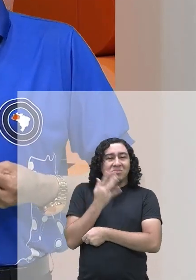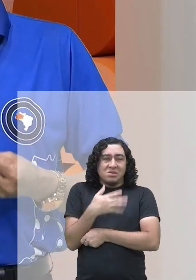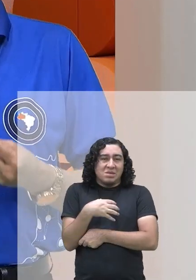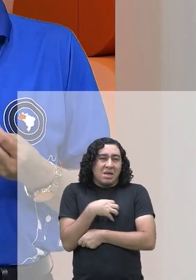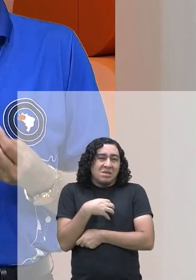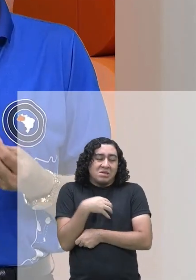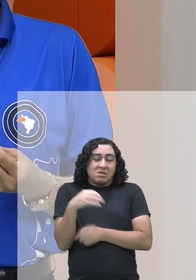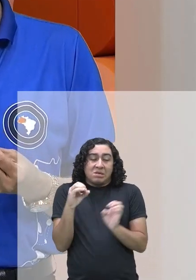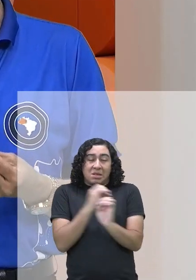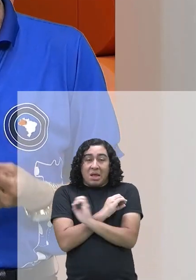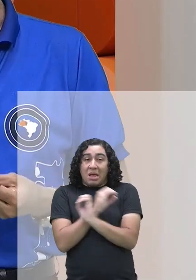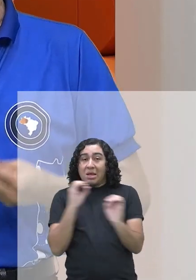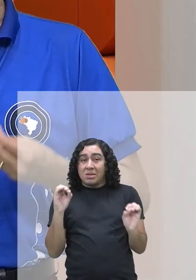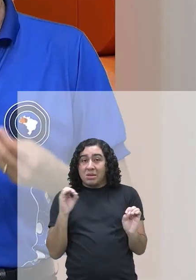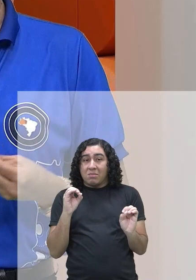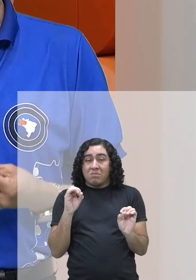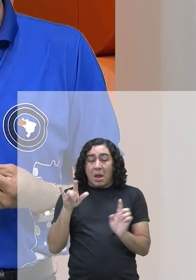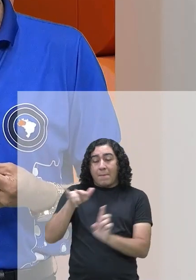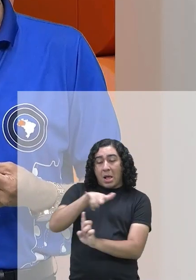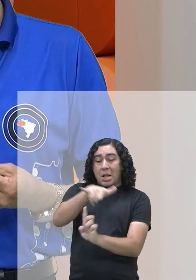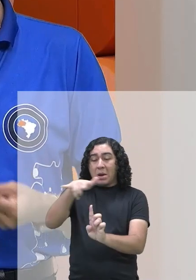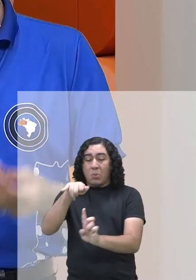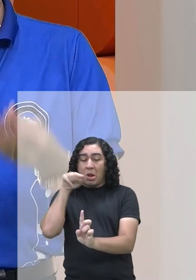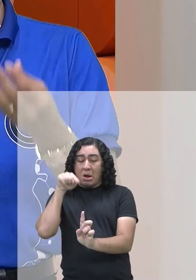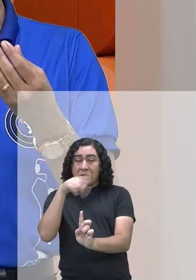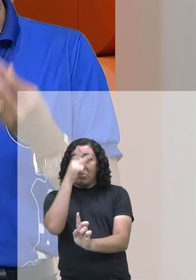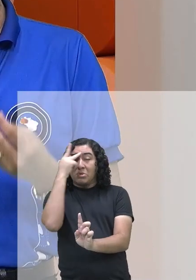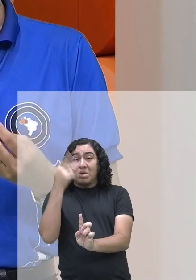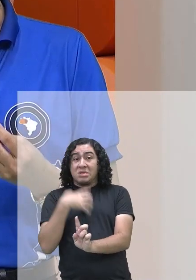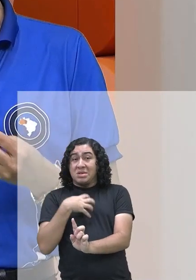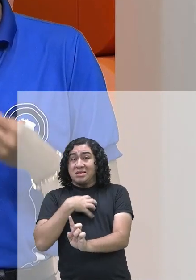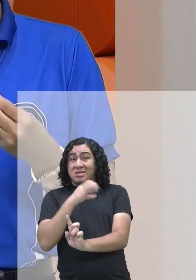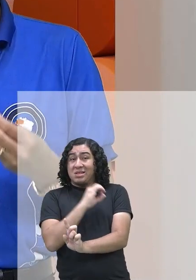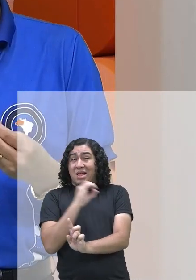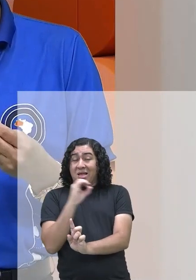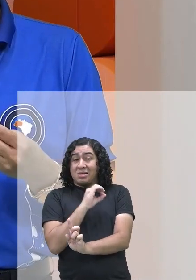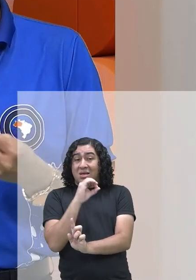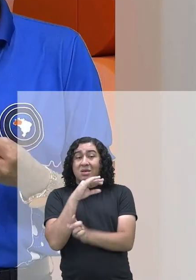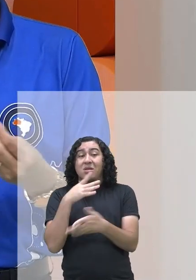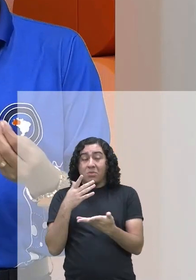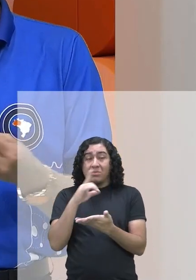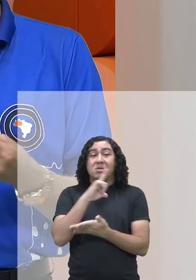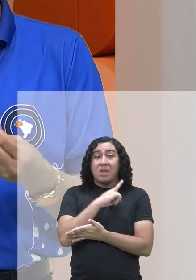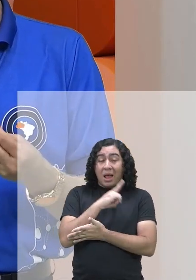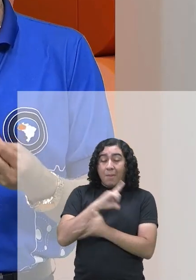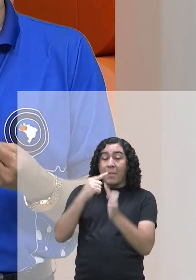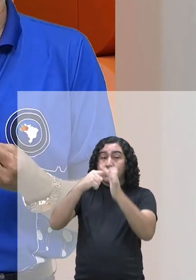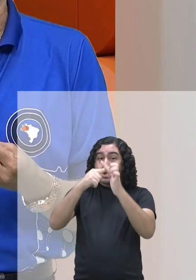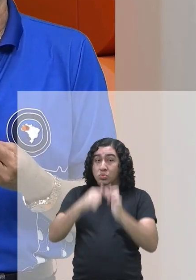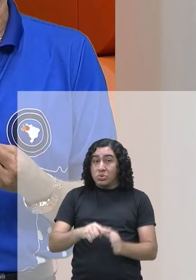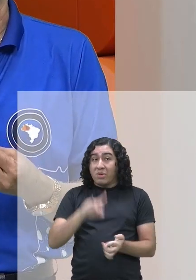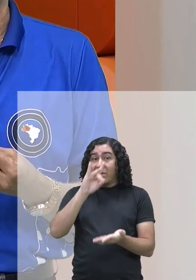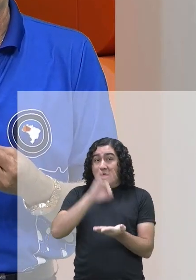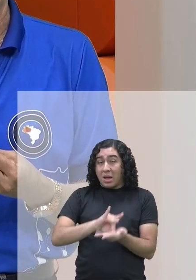dominado não percebe, mesmo assim, há uma disputa entre